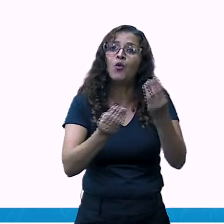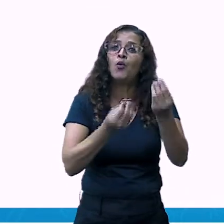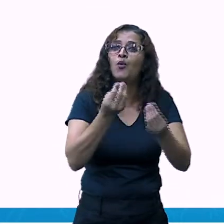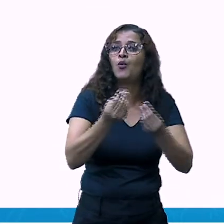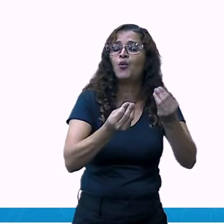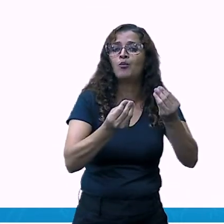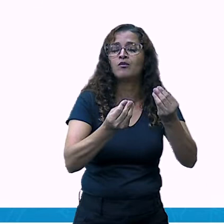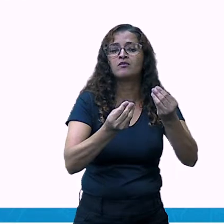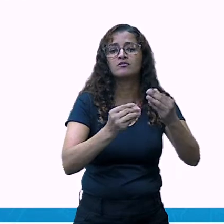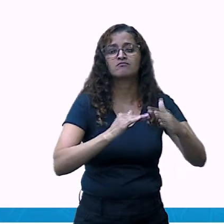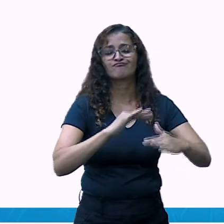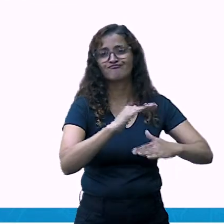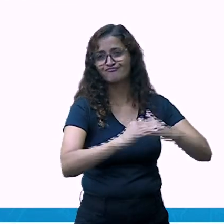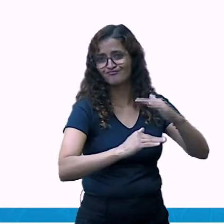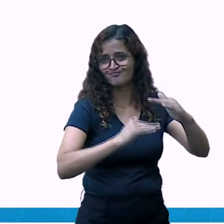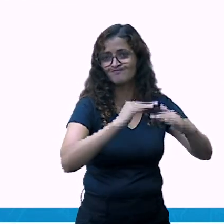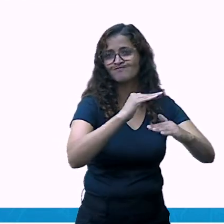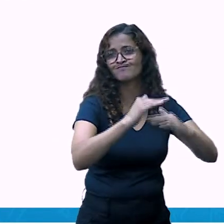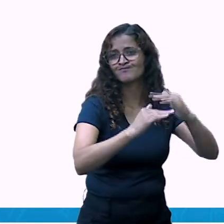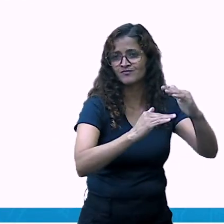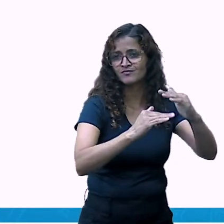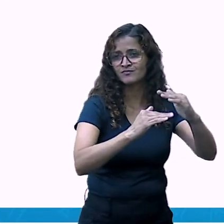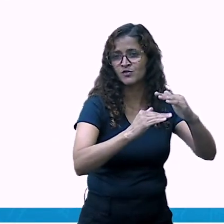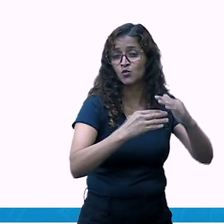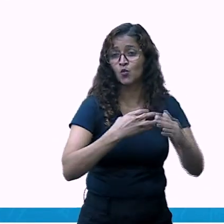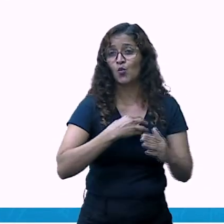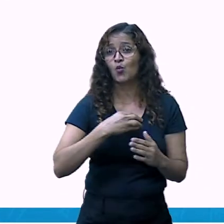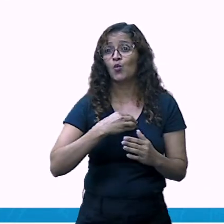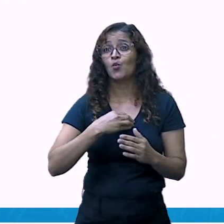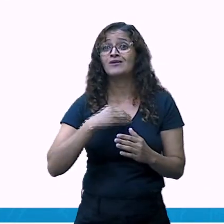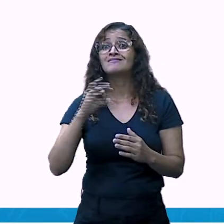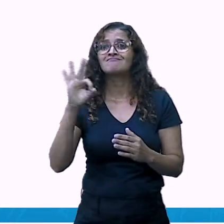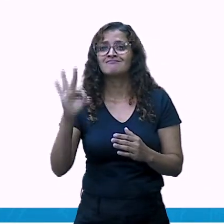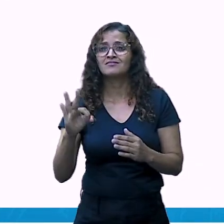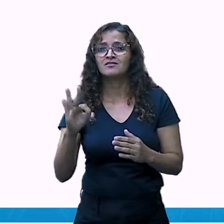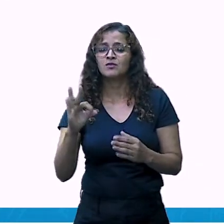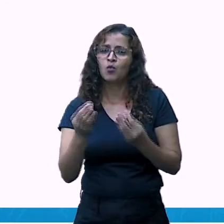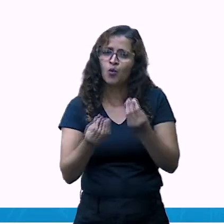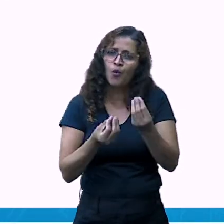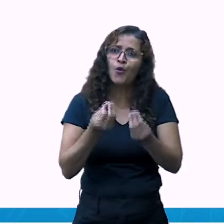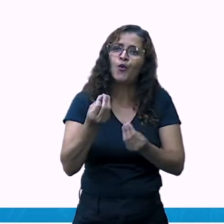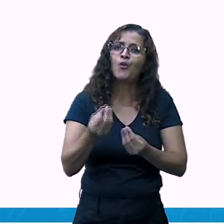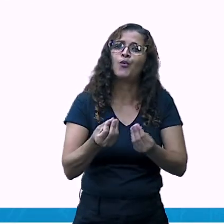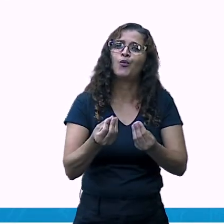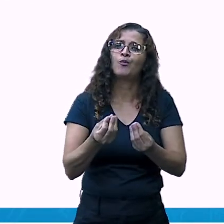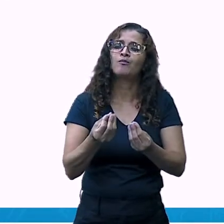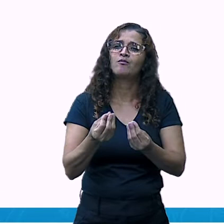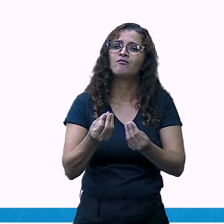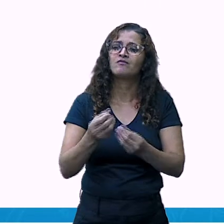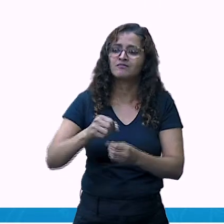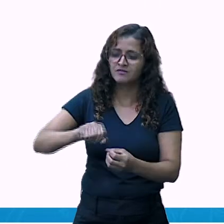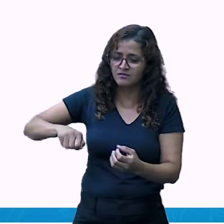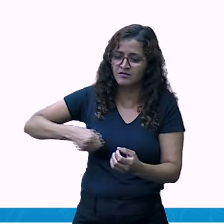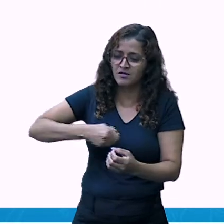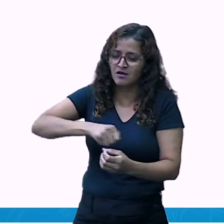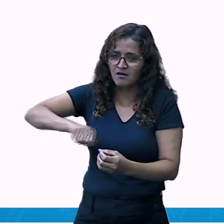do processo que foi utilizado. Se nós temos no vinagre